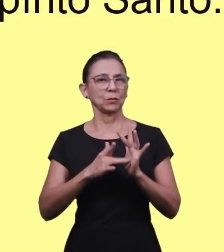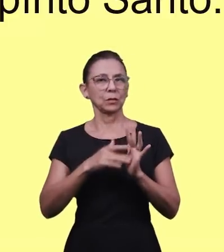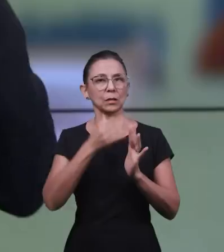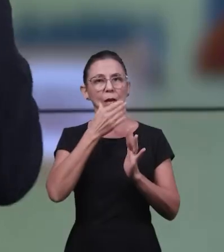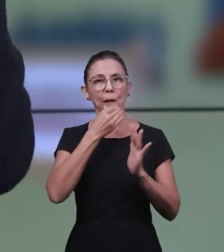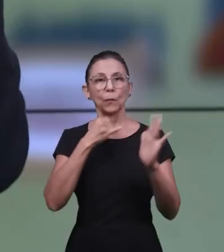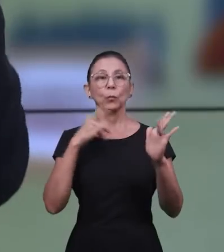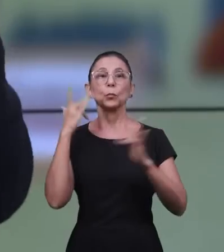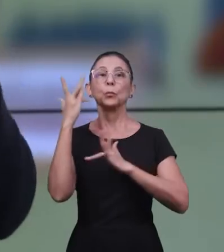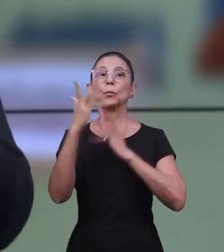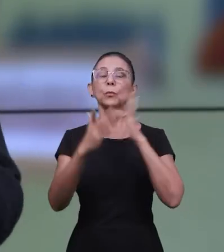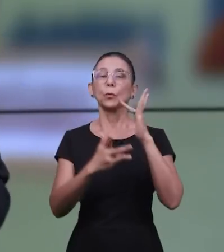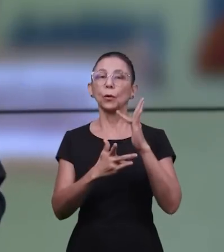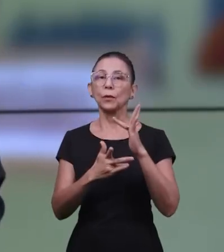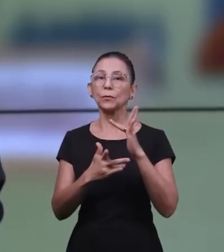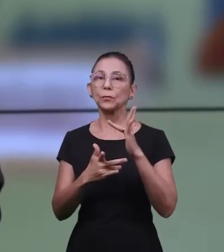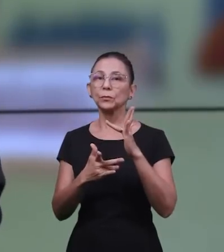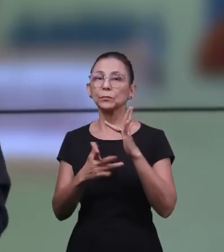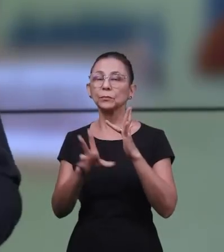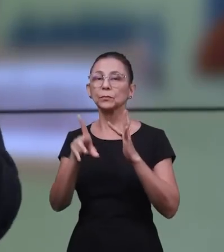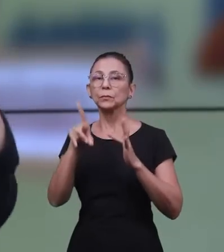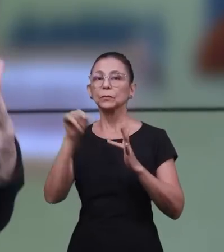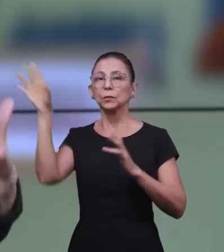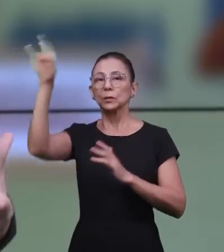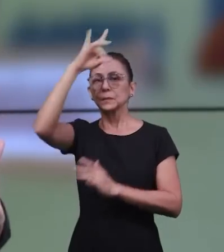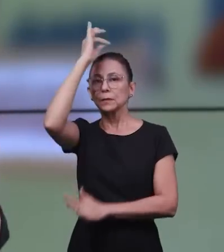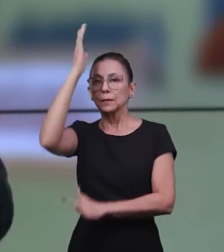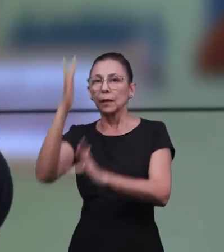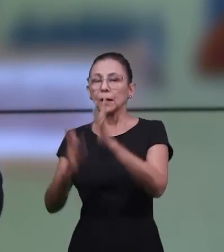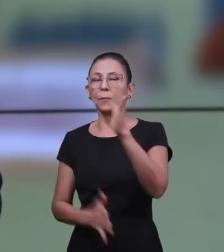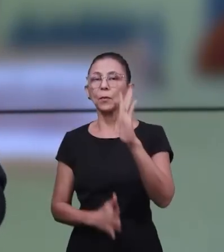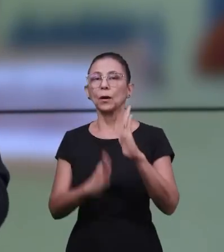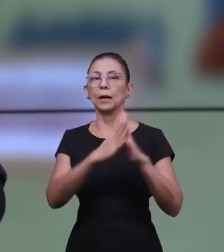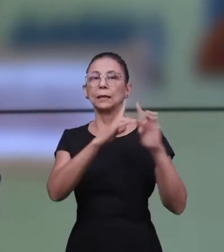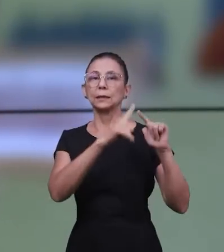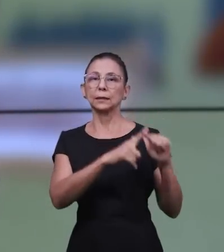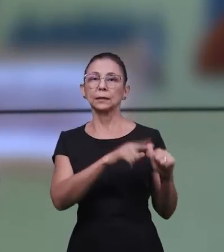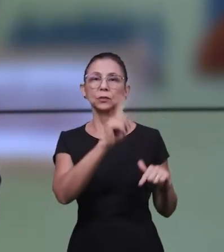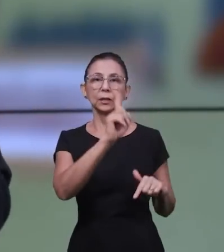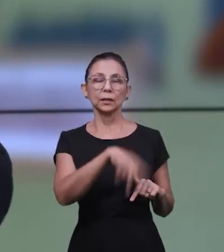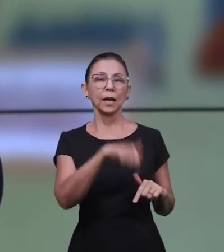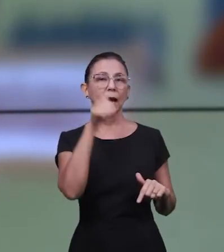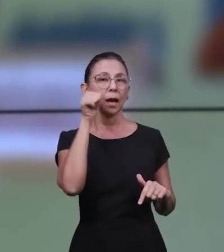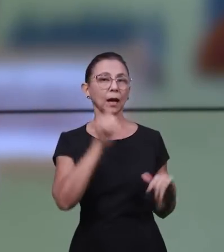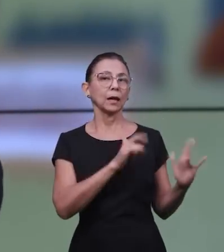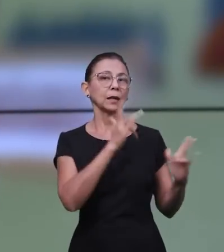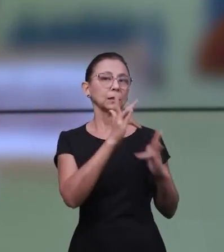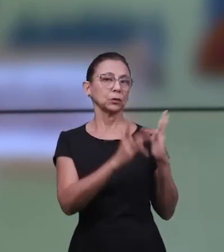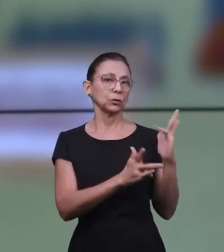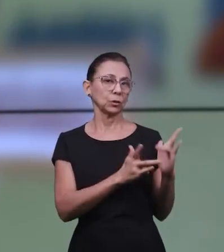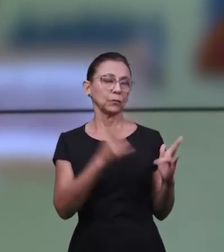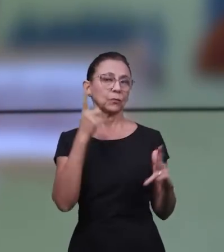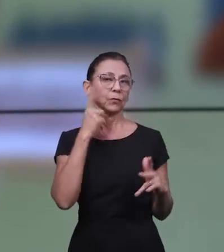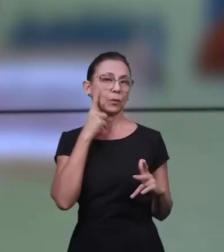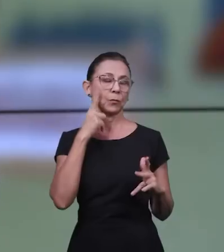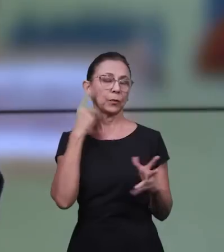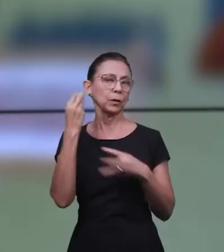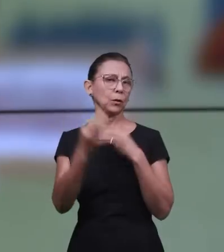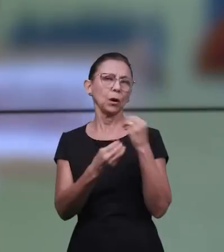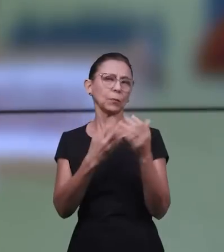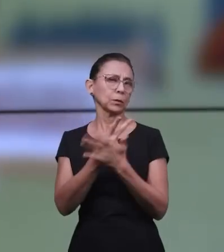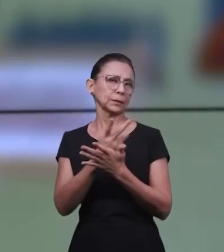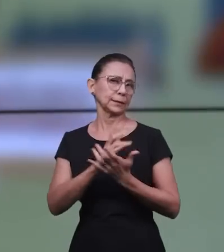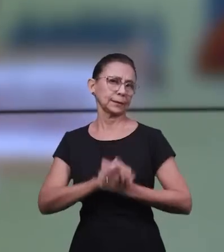o noivo, derramou o seu Espírito Santo sobre a igreja, sobre a sua noiva. E nesta aula nós vamos ver como